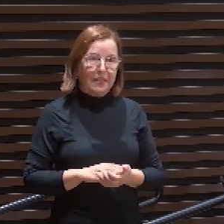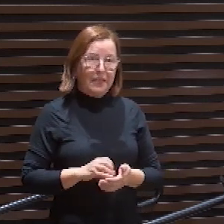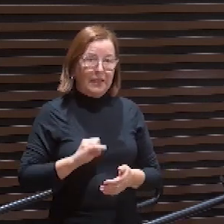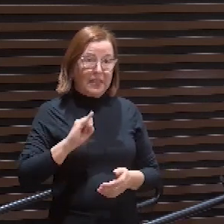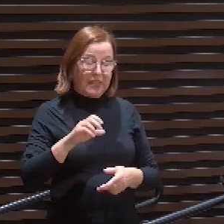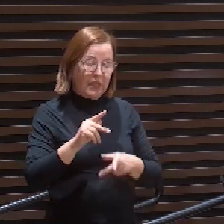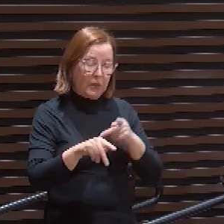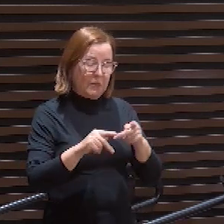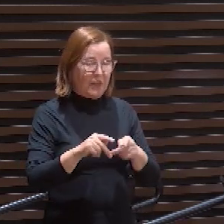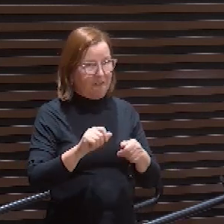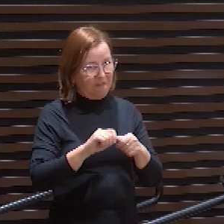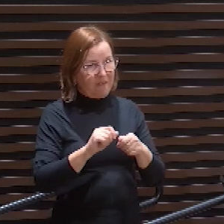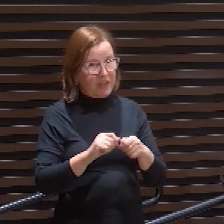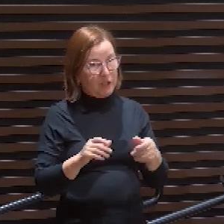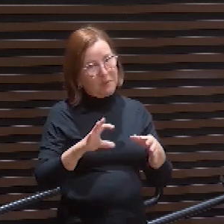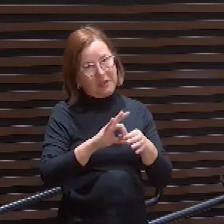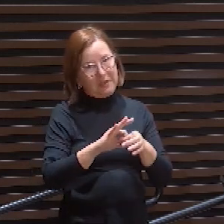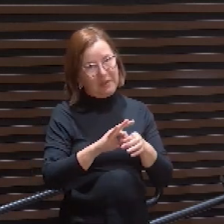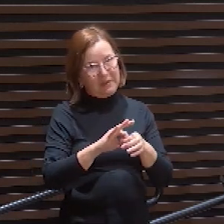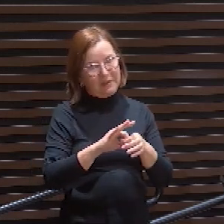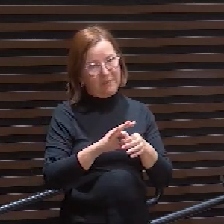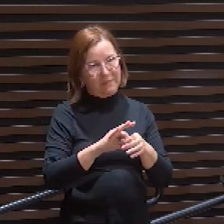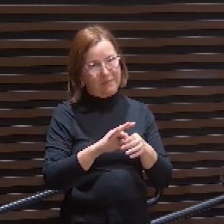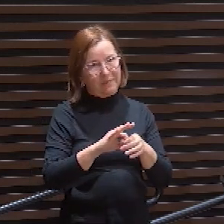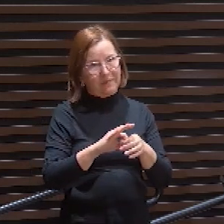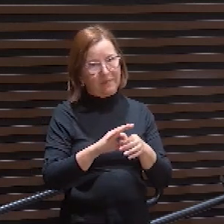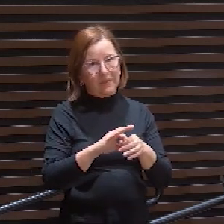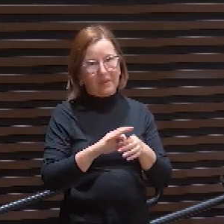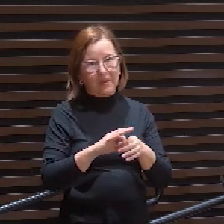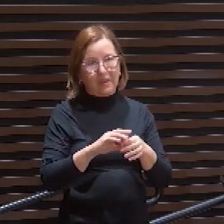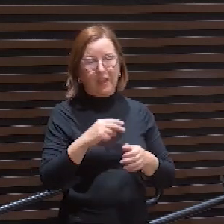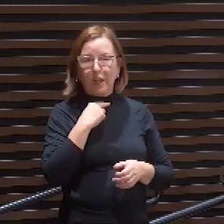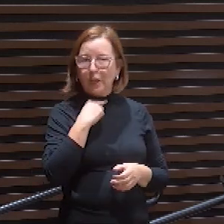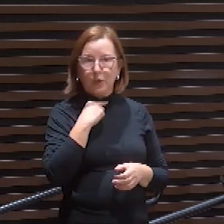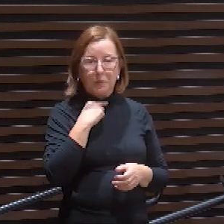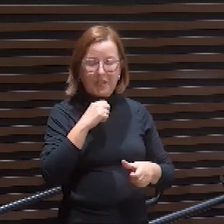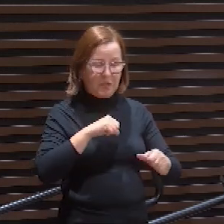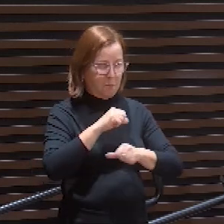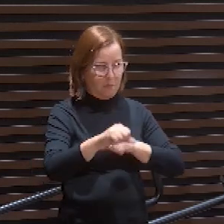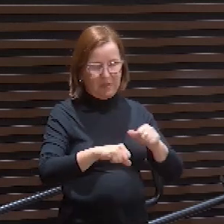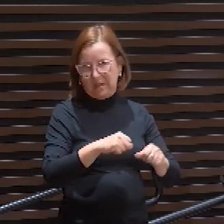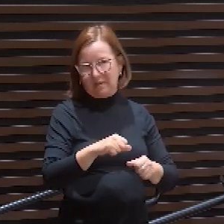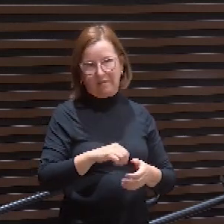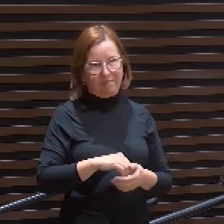depois de ratificada, ela não pode ser revogada.